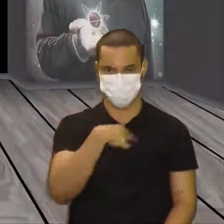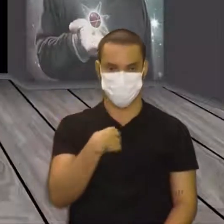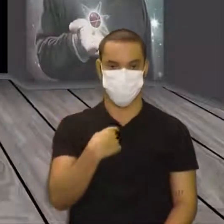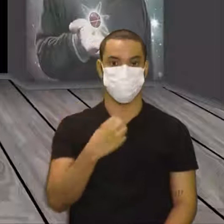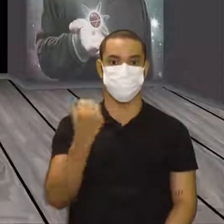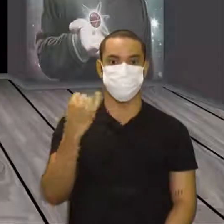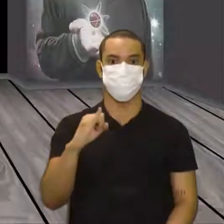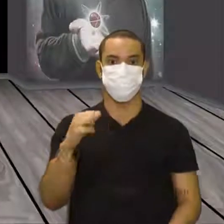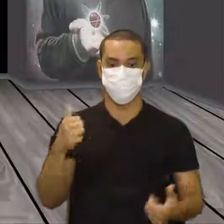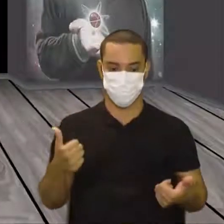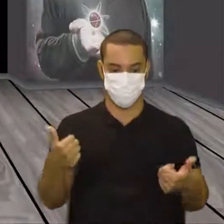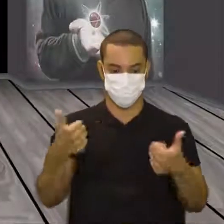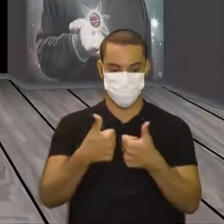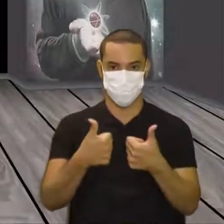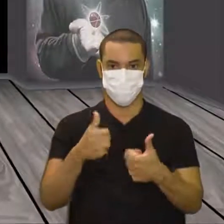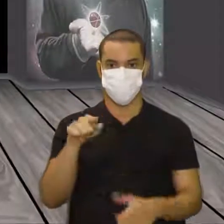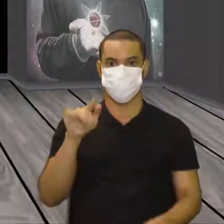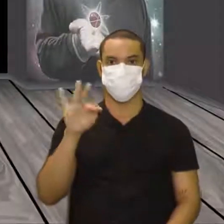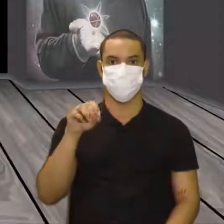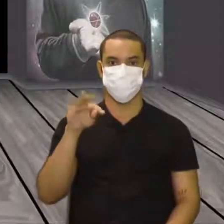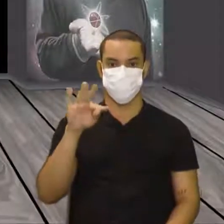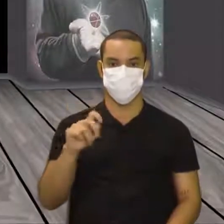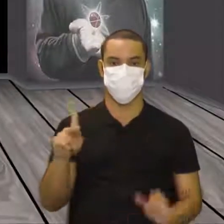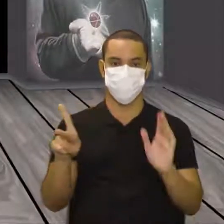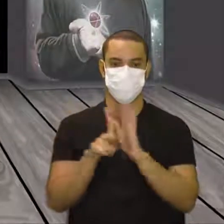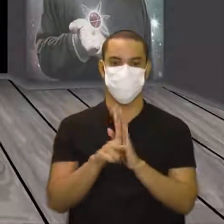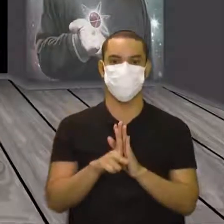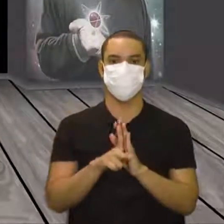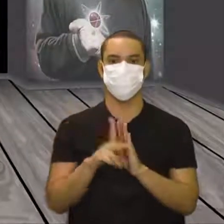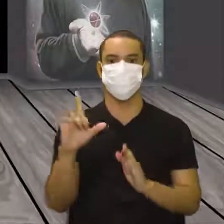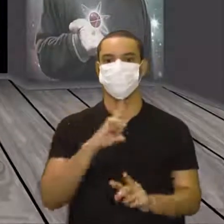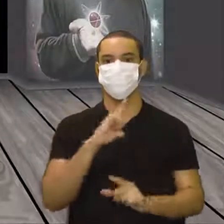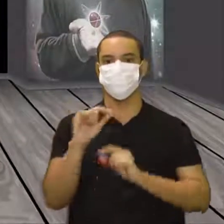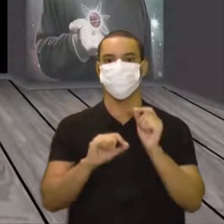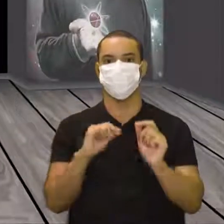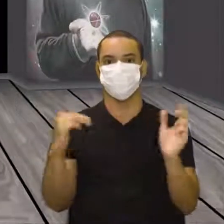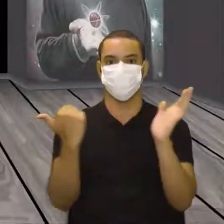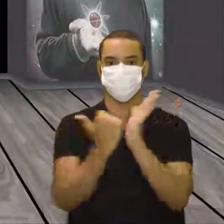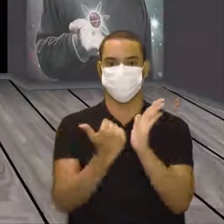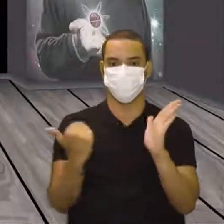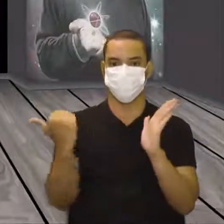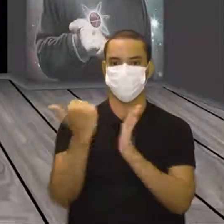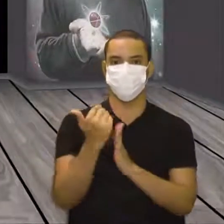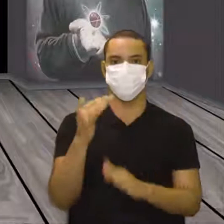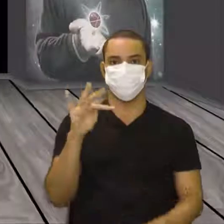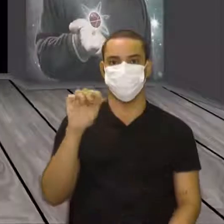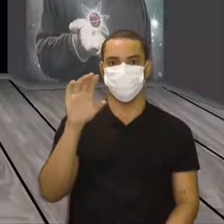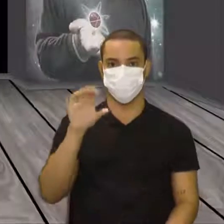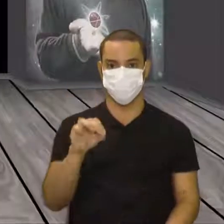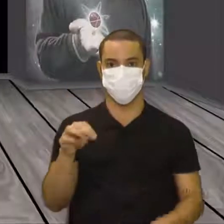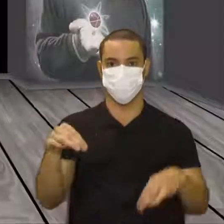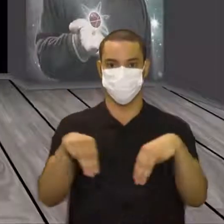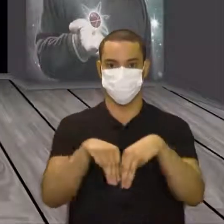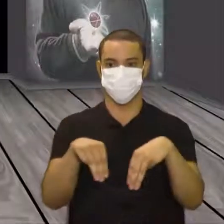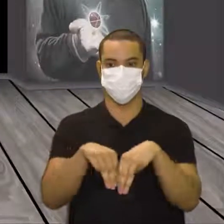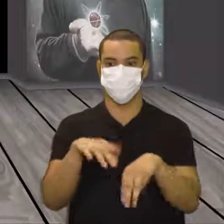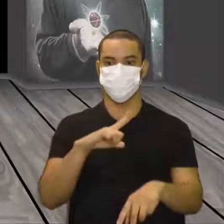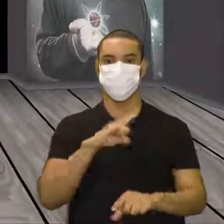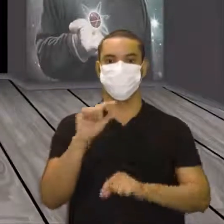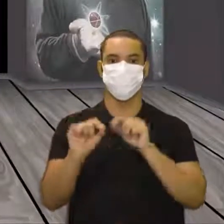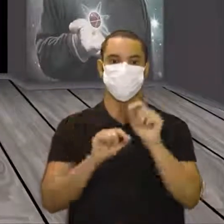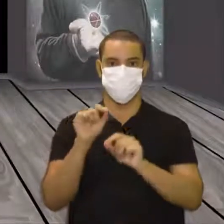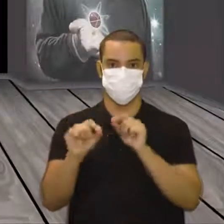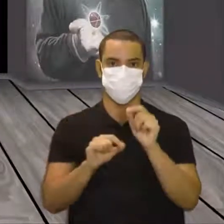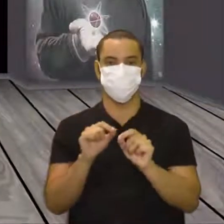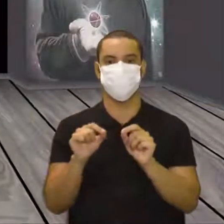eu aproximo essa minha fonte desse meu condutor, eu estou aumentando o fluxo magnético, eu vou ter corrente induzida